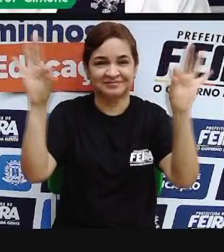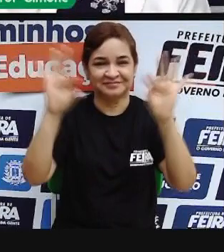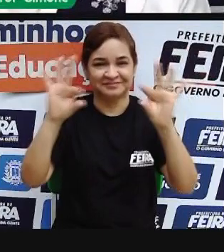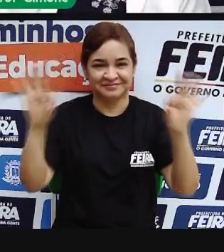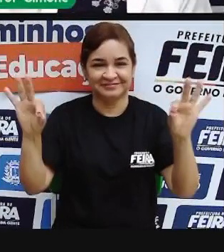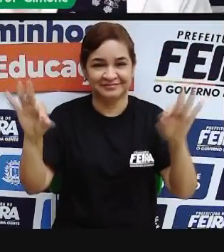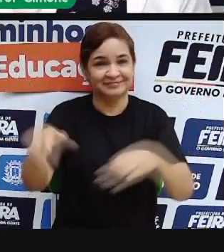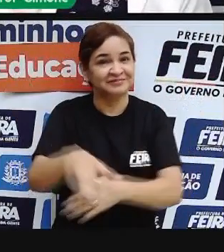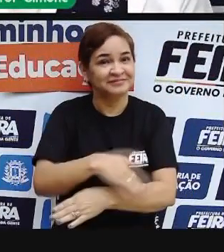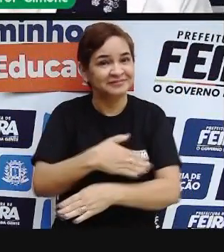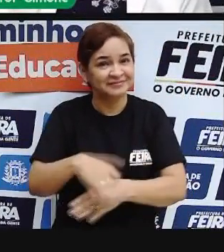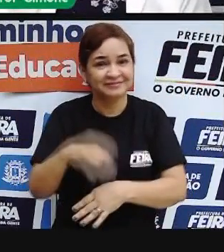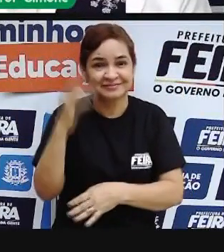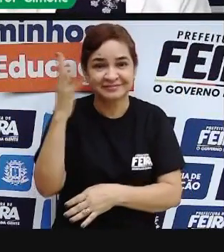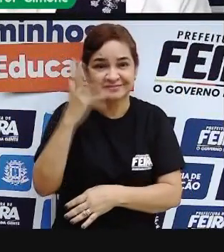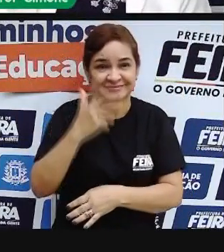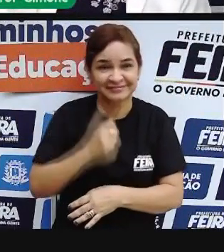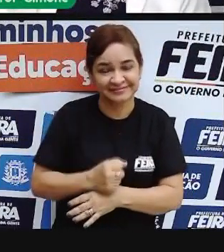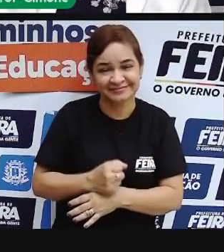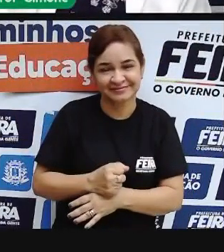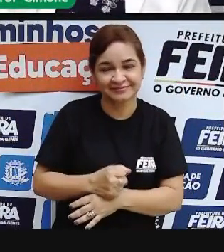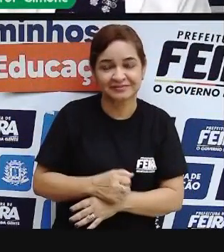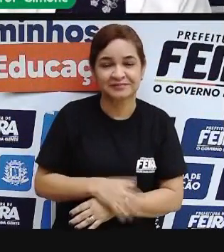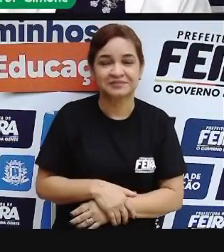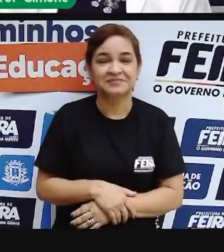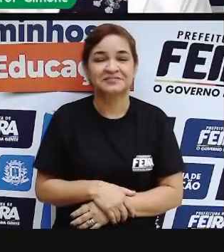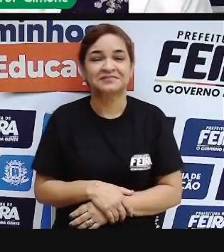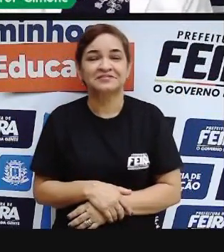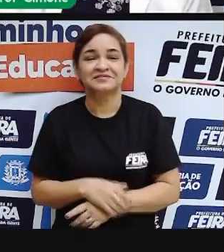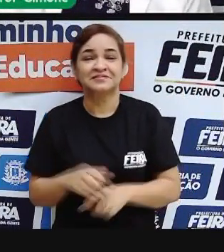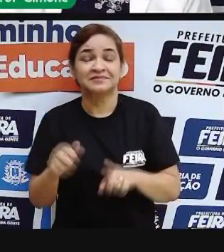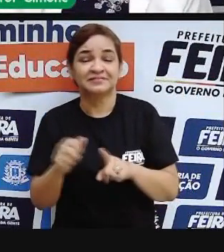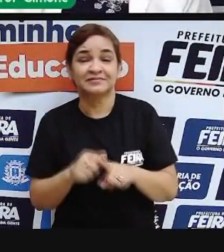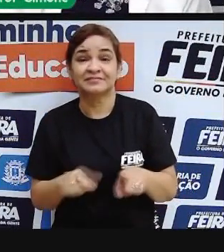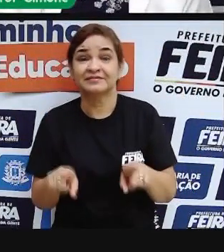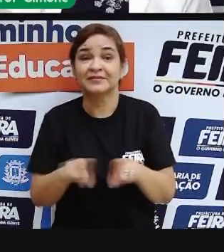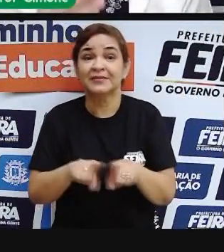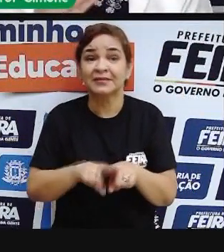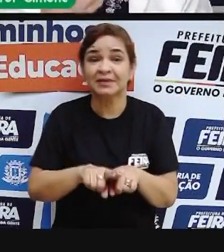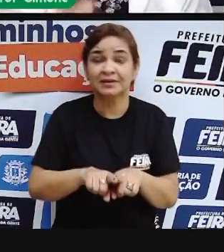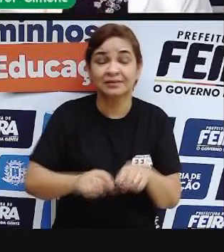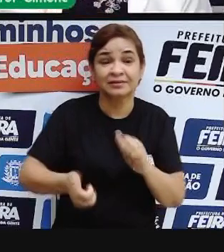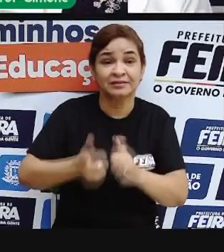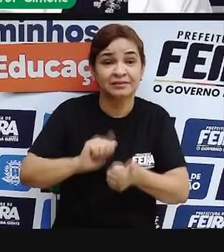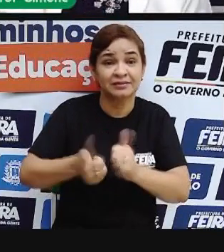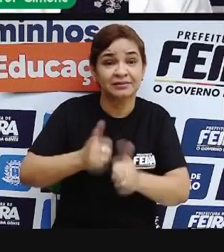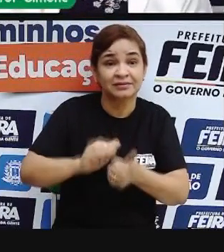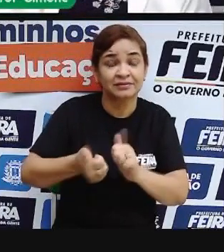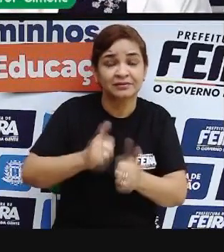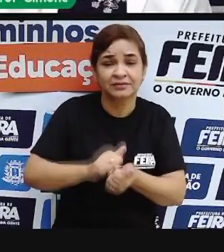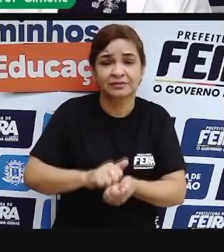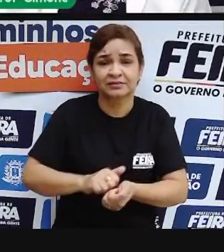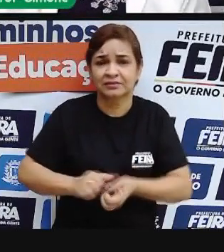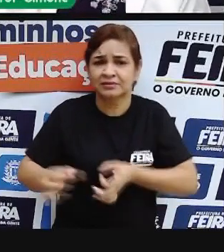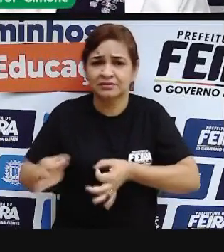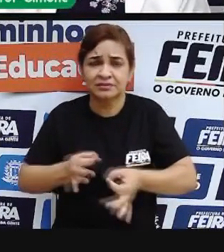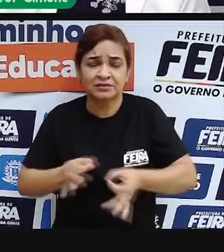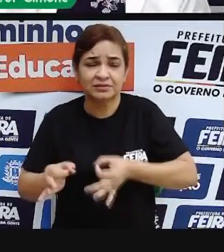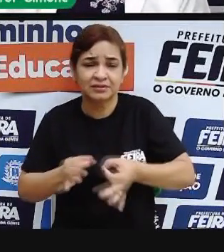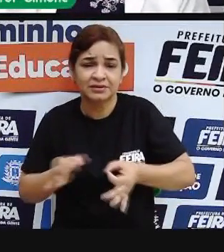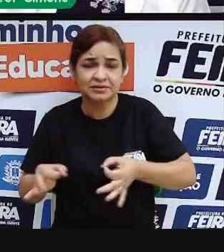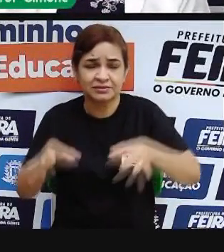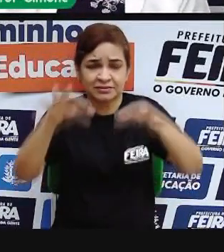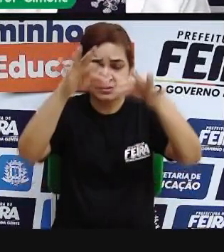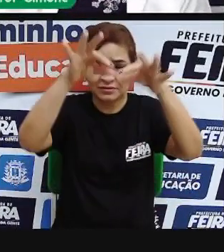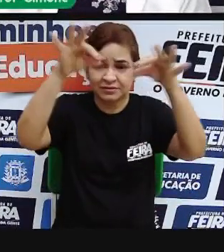das ruas. No mês de junho, por exemplo, quando tem Copa do Mundo, toda a arrumação dessas